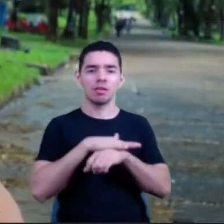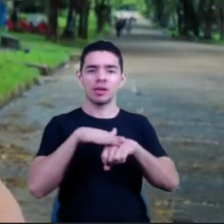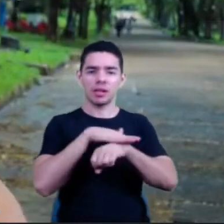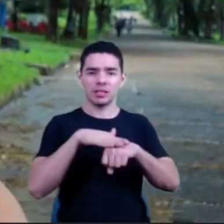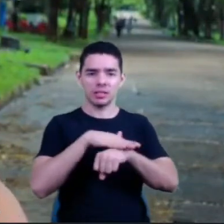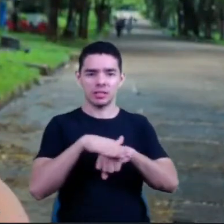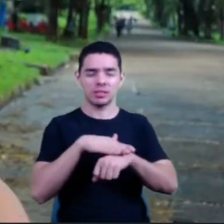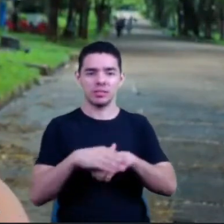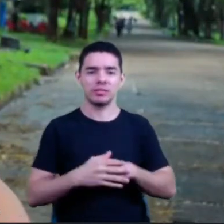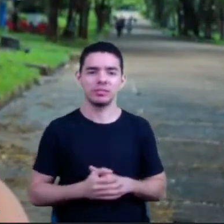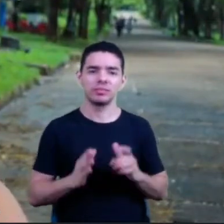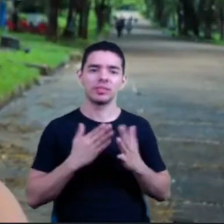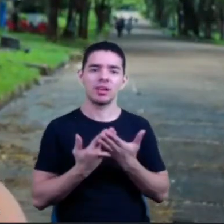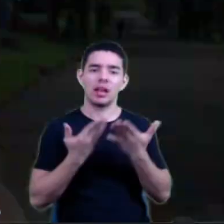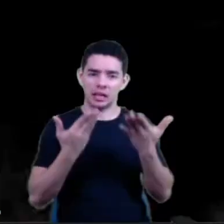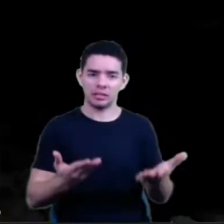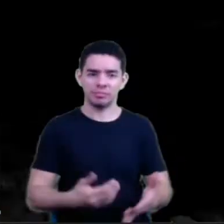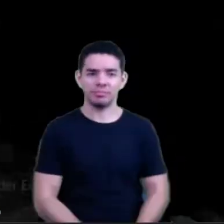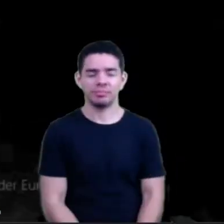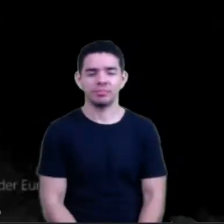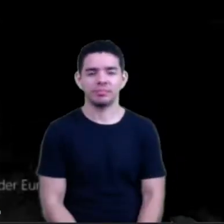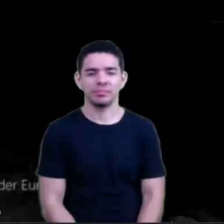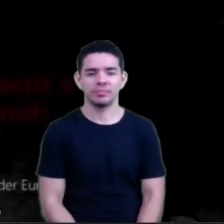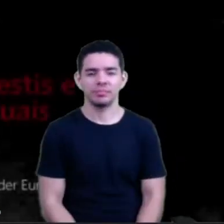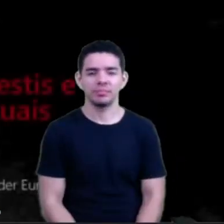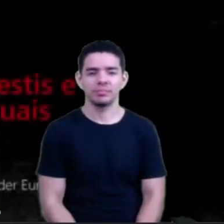conversam. E a escola é isso.